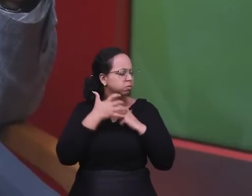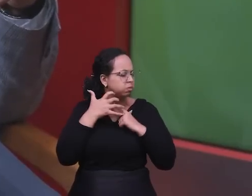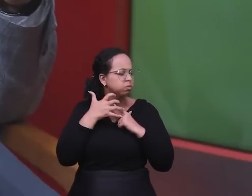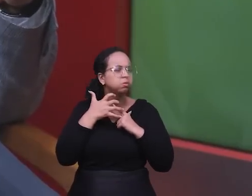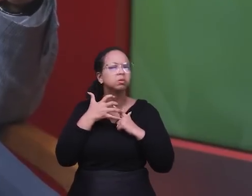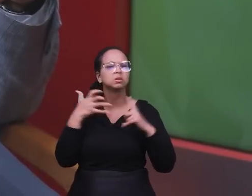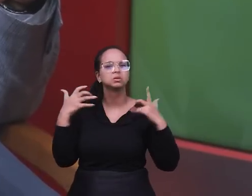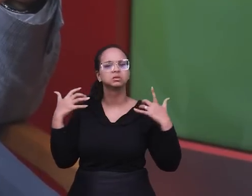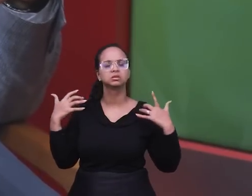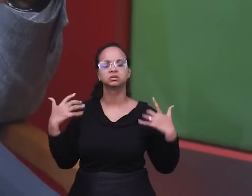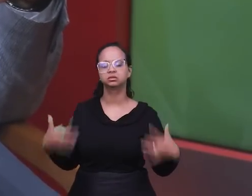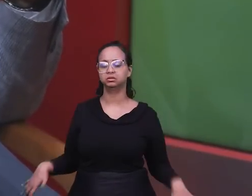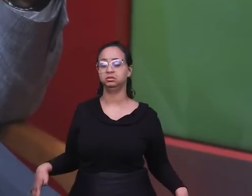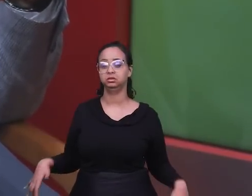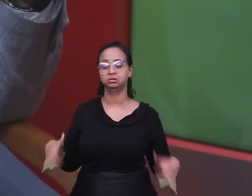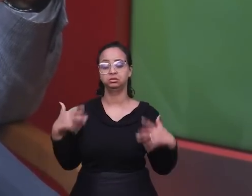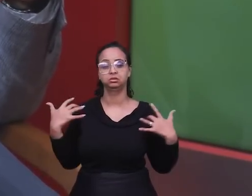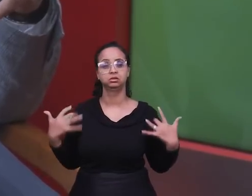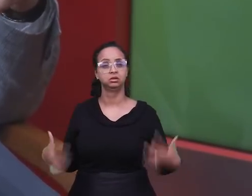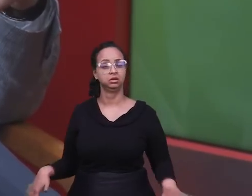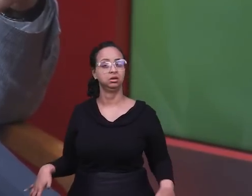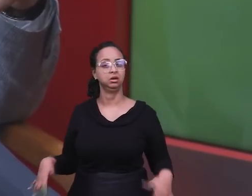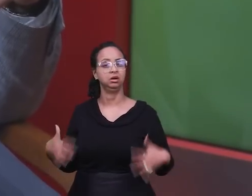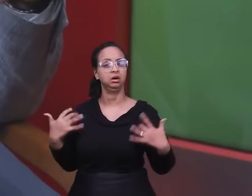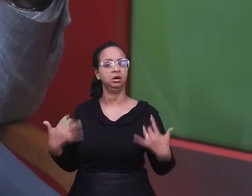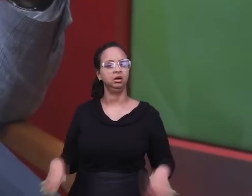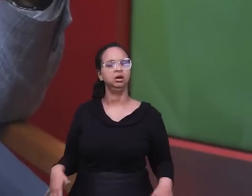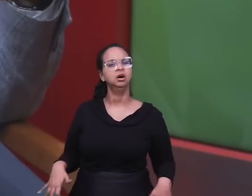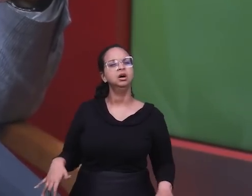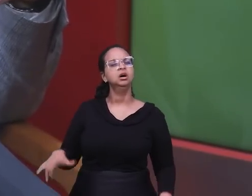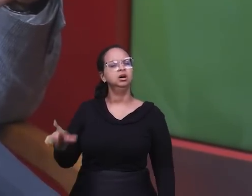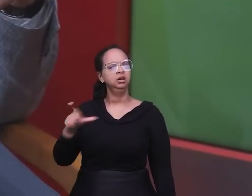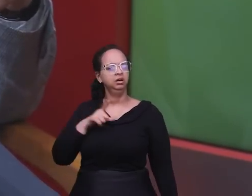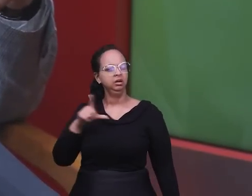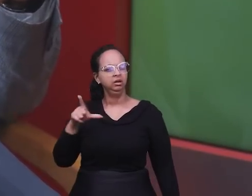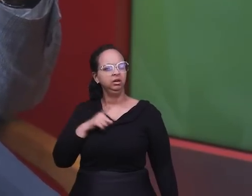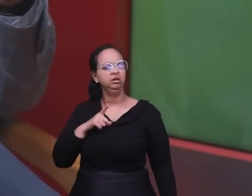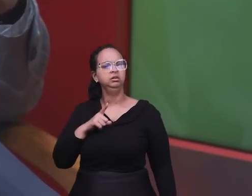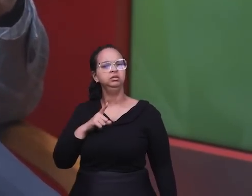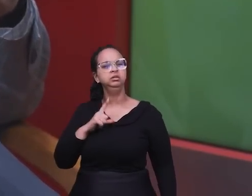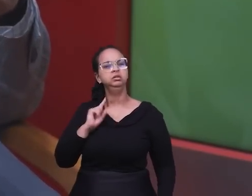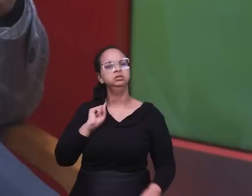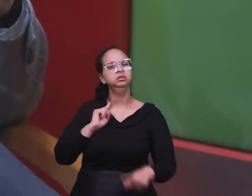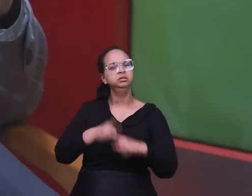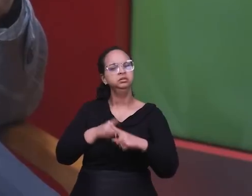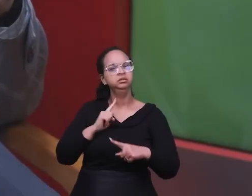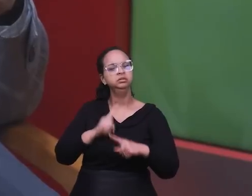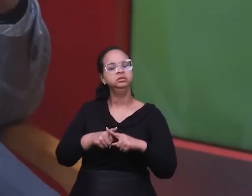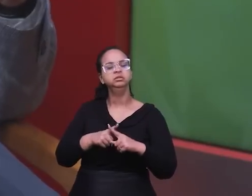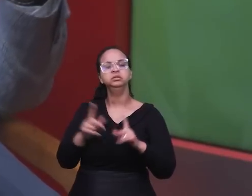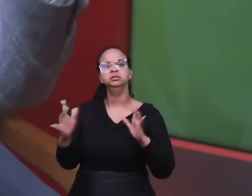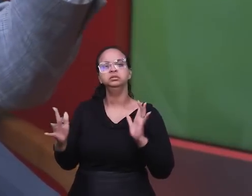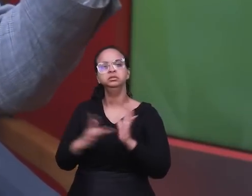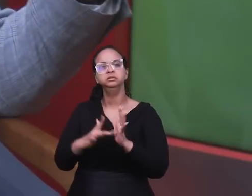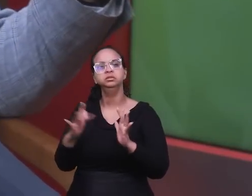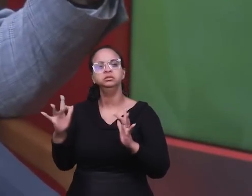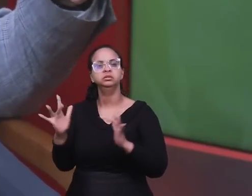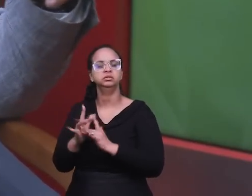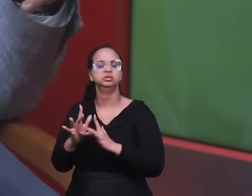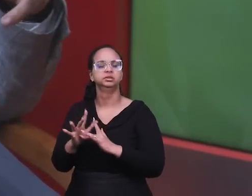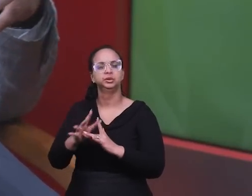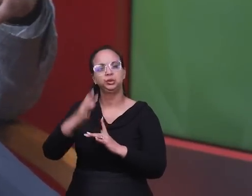do adversário, né, sobre ele. As nossas, diz a palavra que ele levou sobre